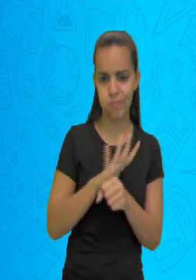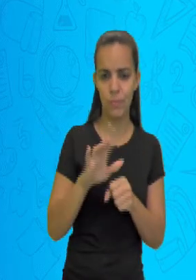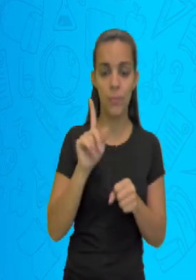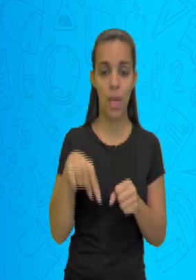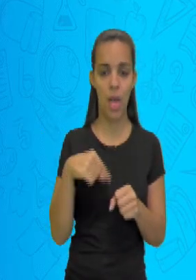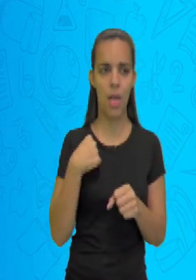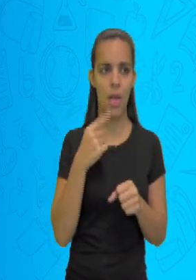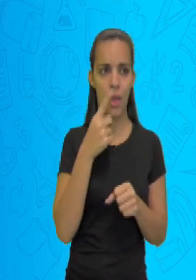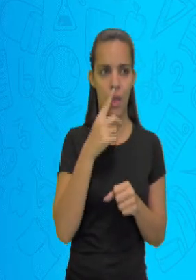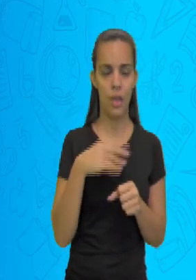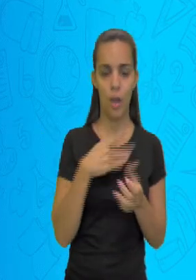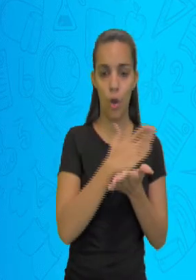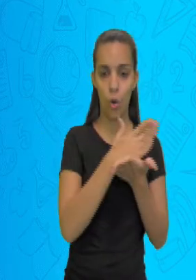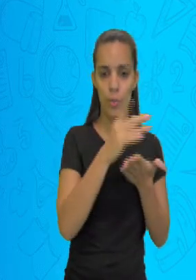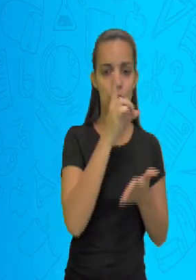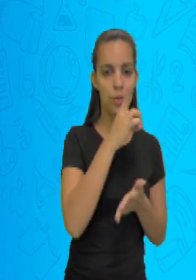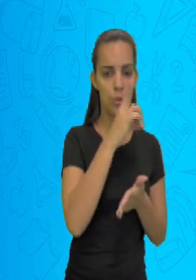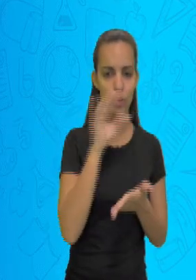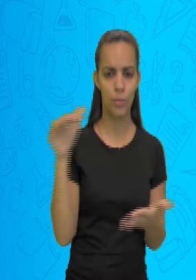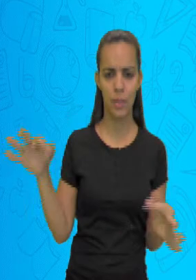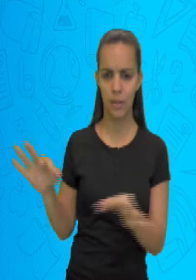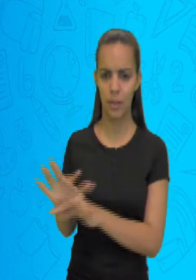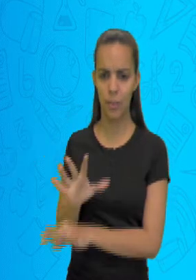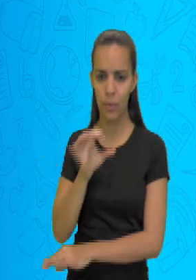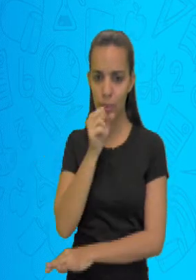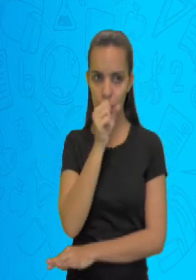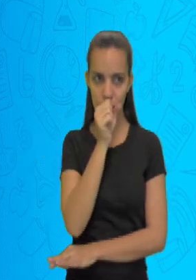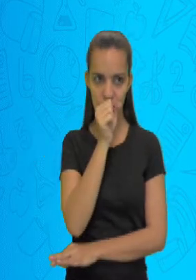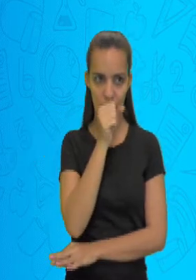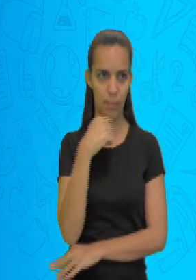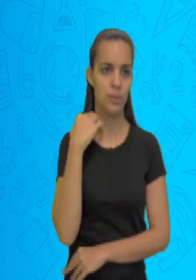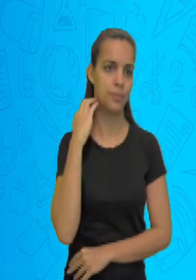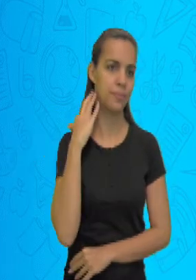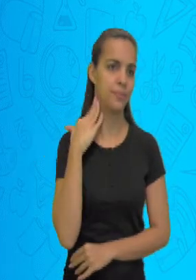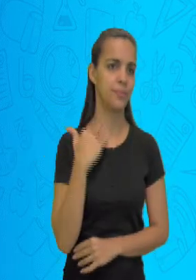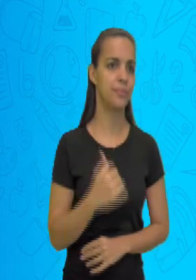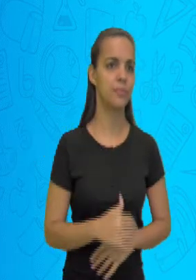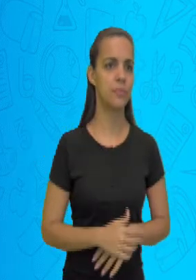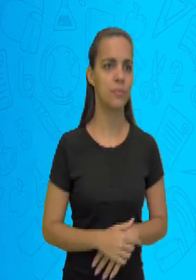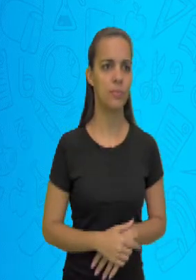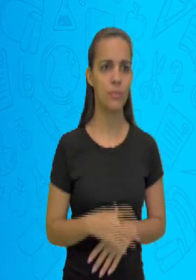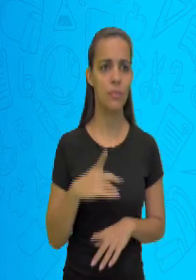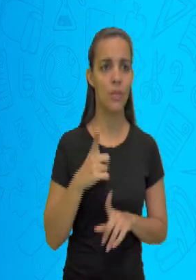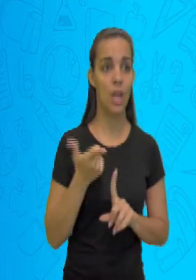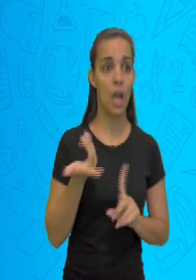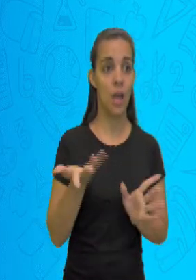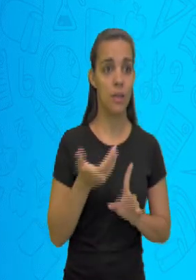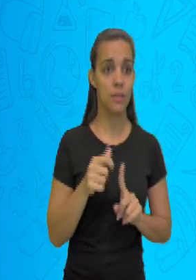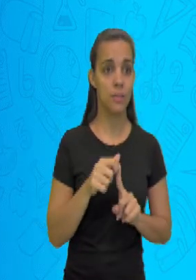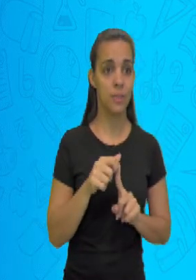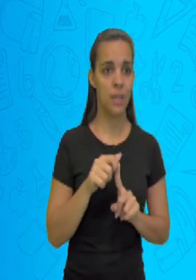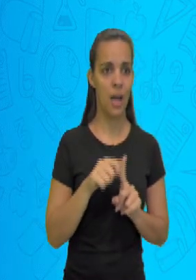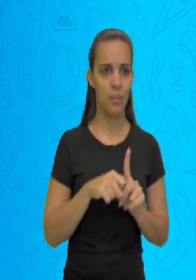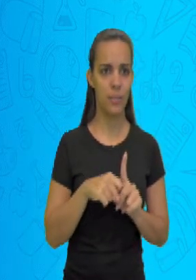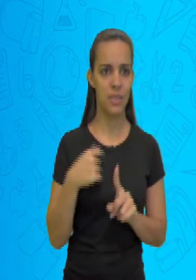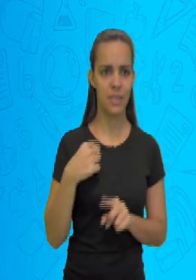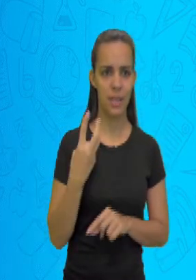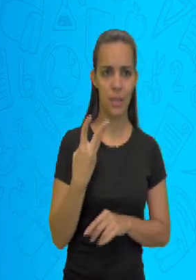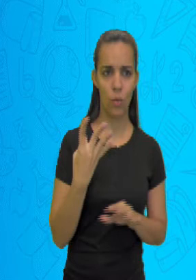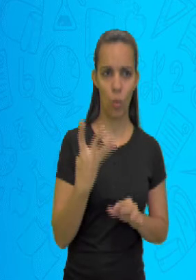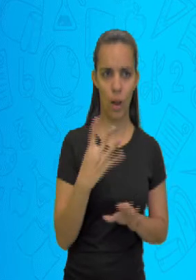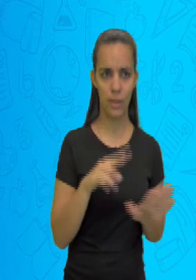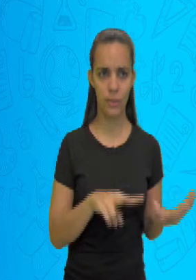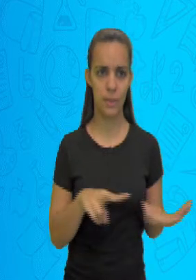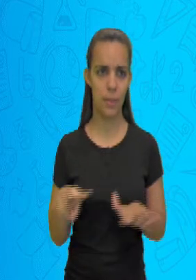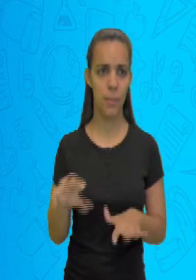no sábado. Nós vamos falar, vou mostrar para vocês com exemplos. E temos 3 semanas